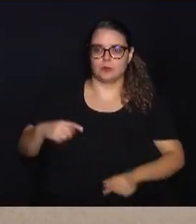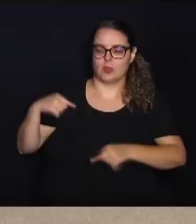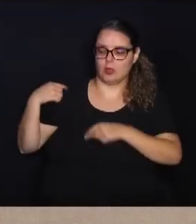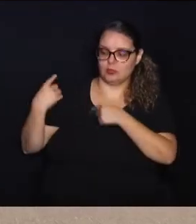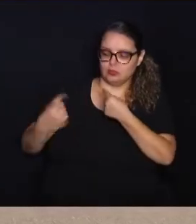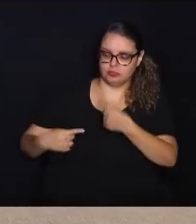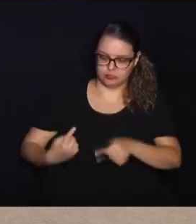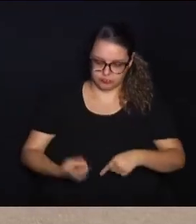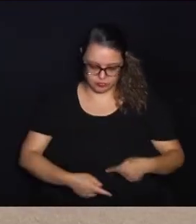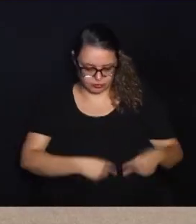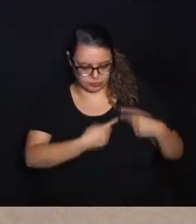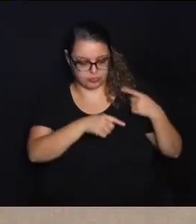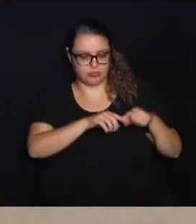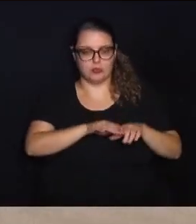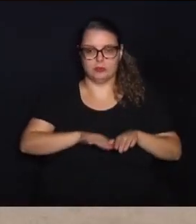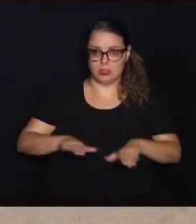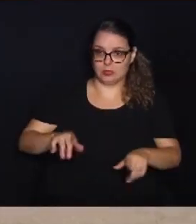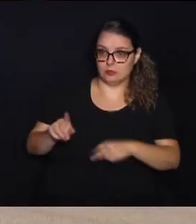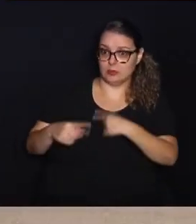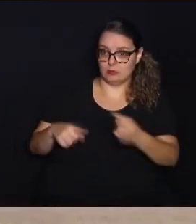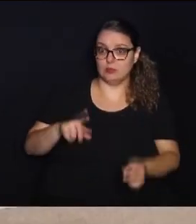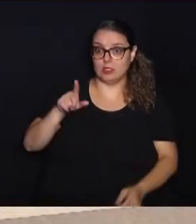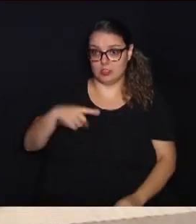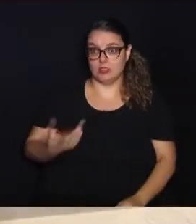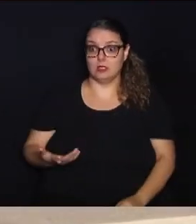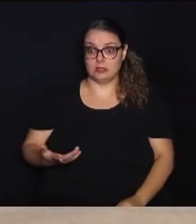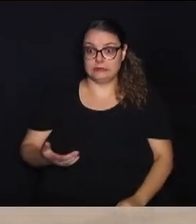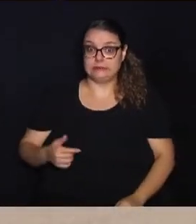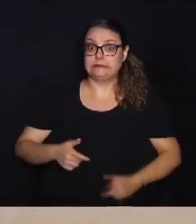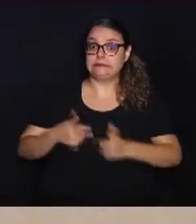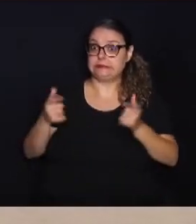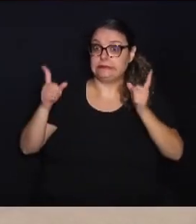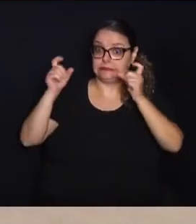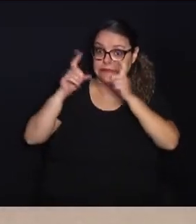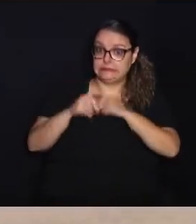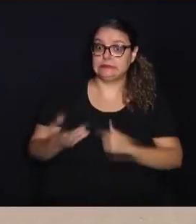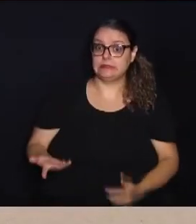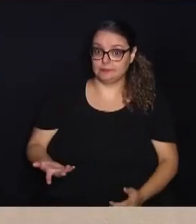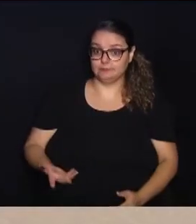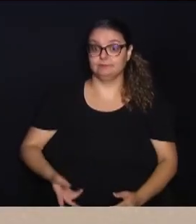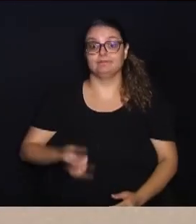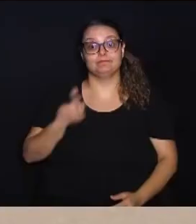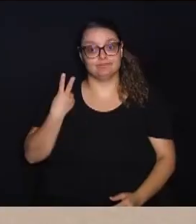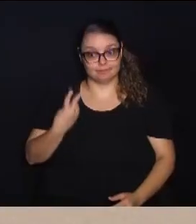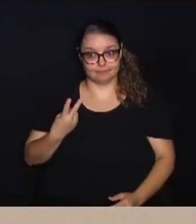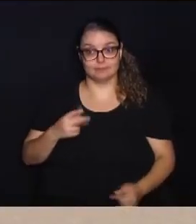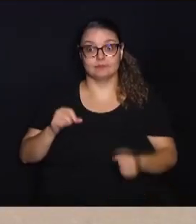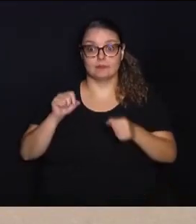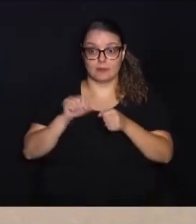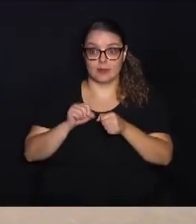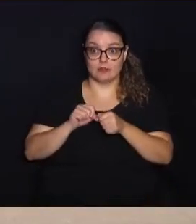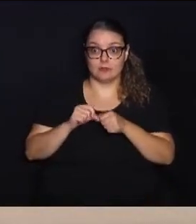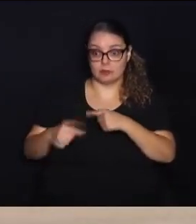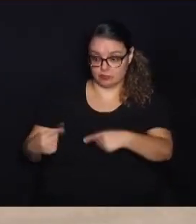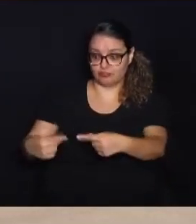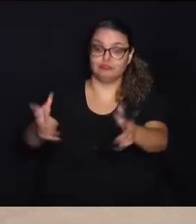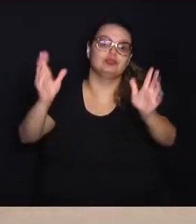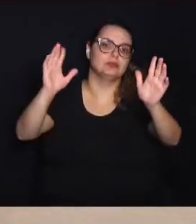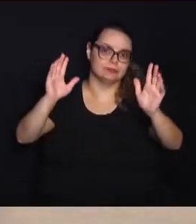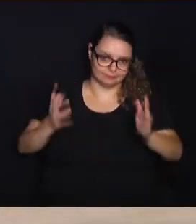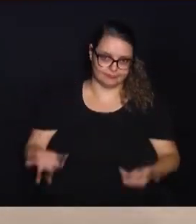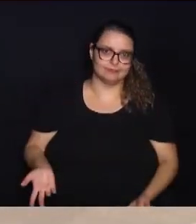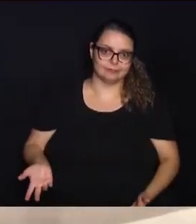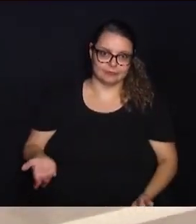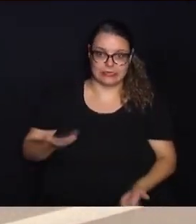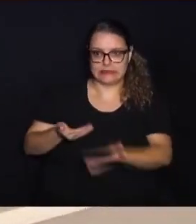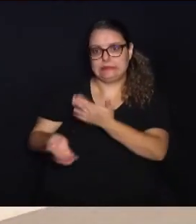gente tem que sempre ensinar muito bem esses rolamentos para que elas estejam rolando em toda a parte do corpo e são exercícios muito valiosos